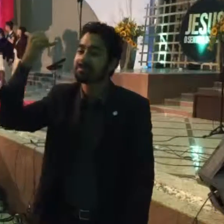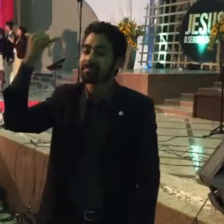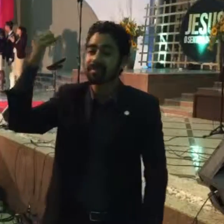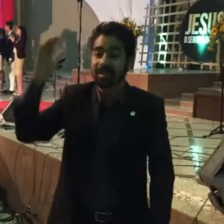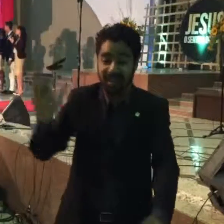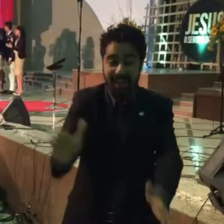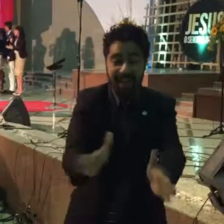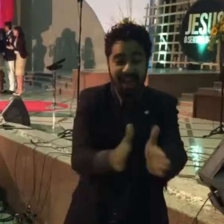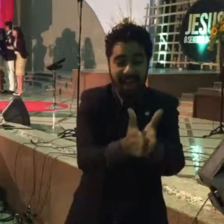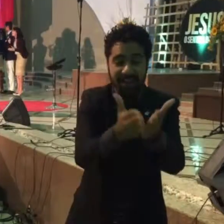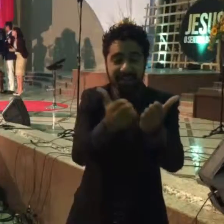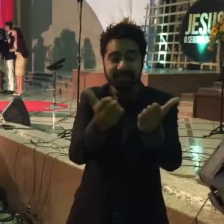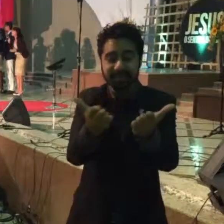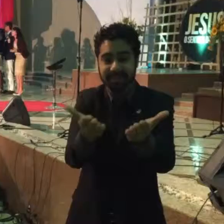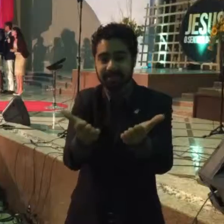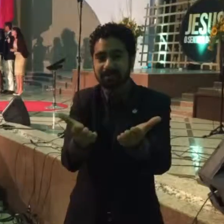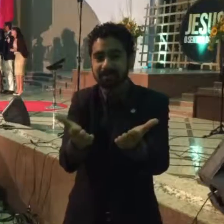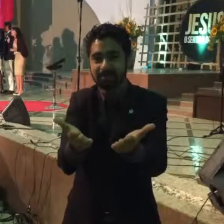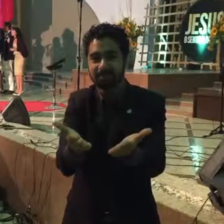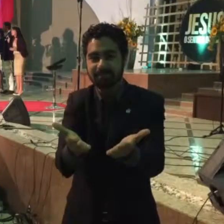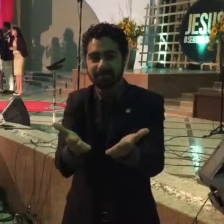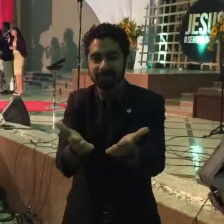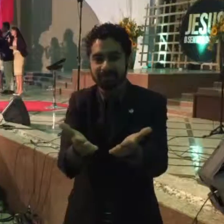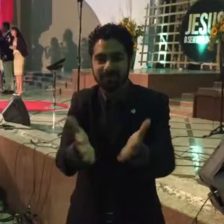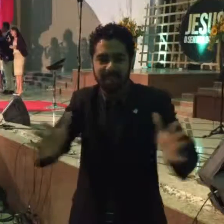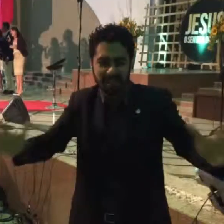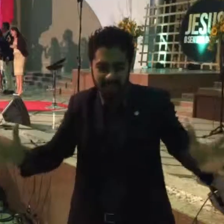A Bíblia é,